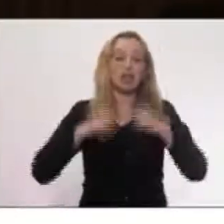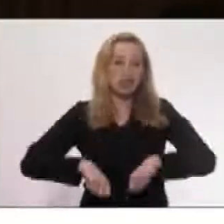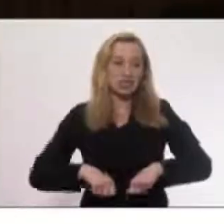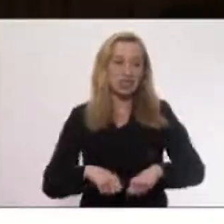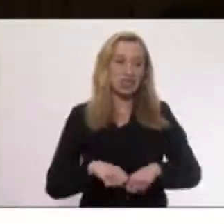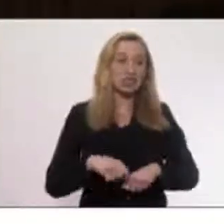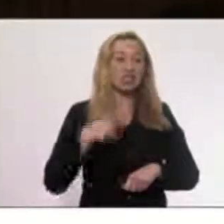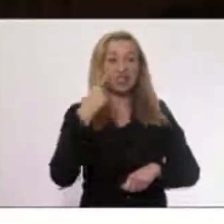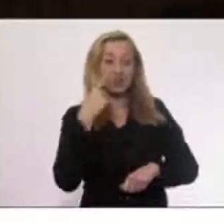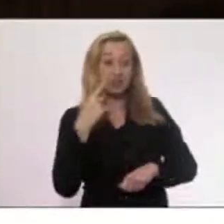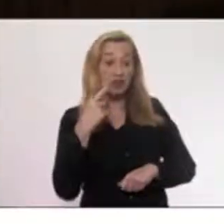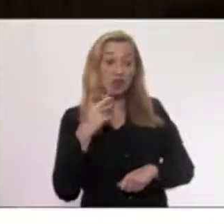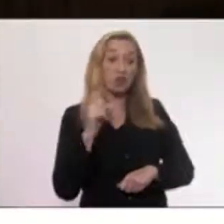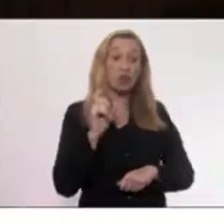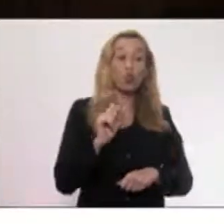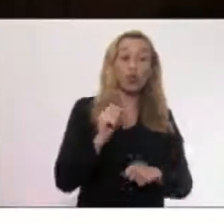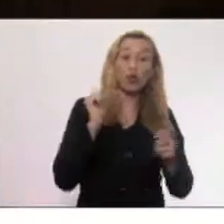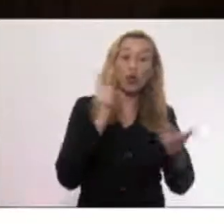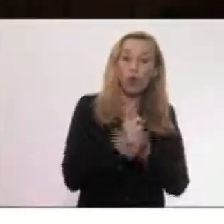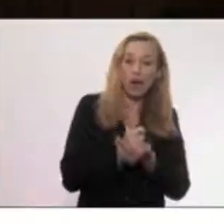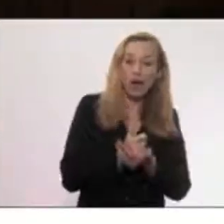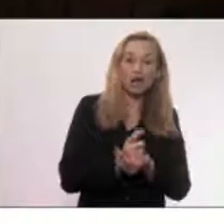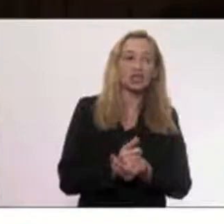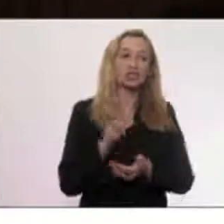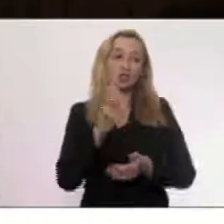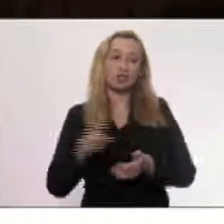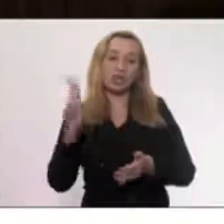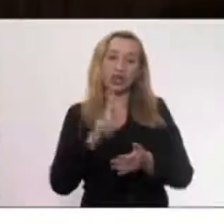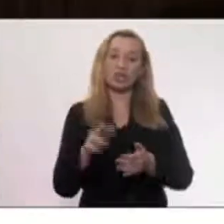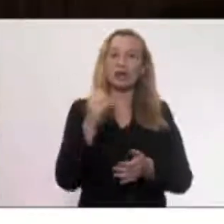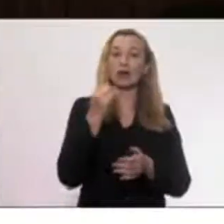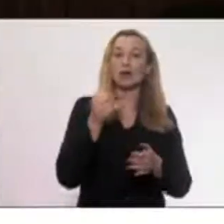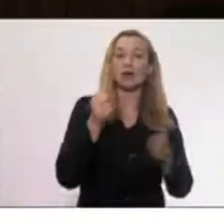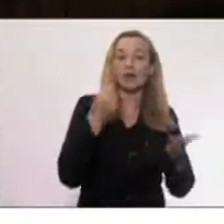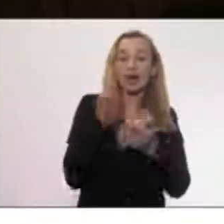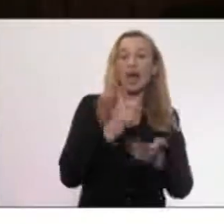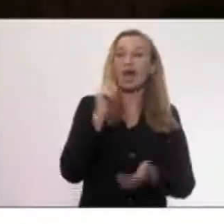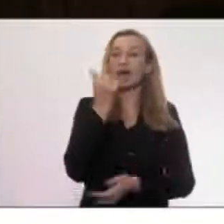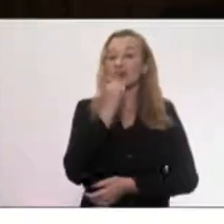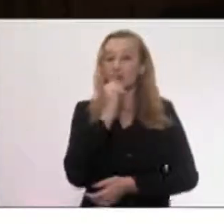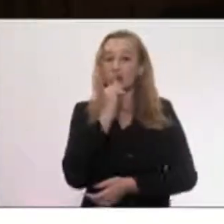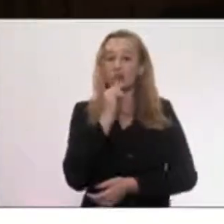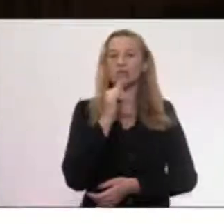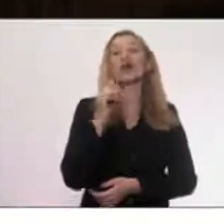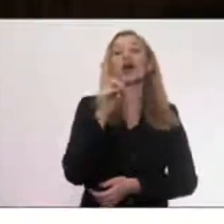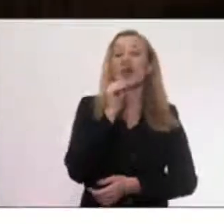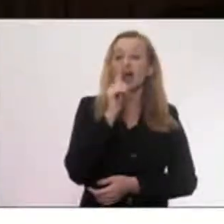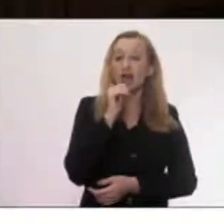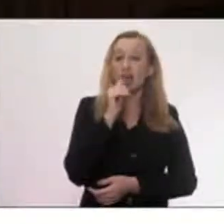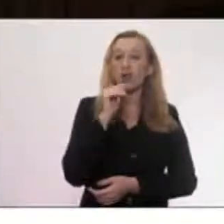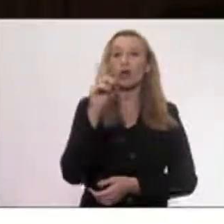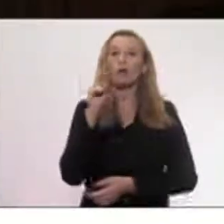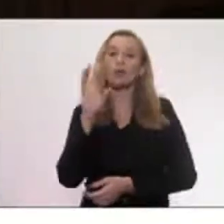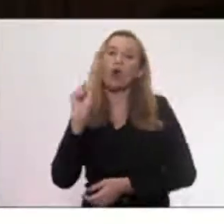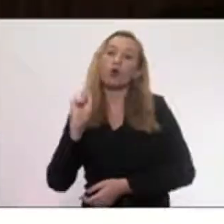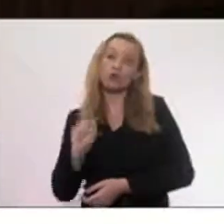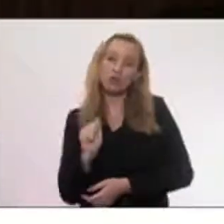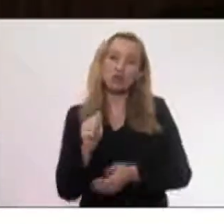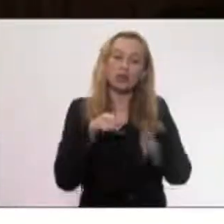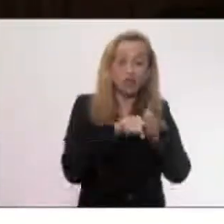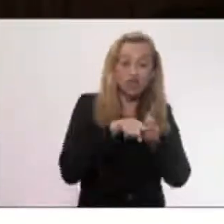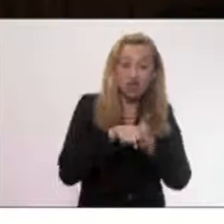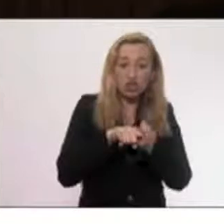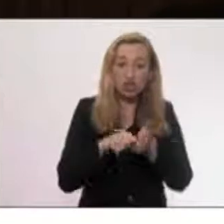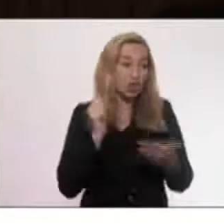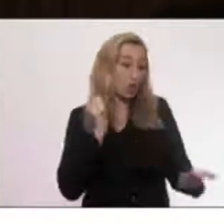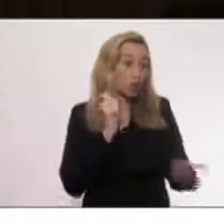aonde investir, elas são utilizadas para contas de luz, de água, as bolsas acadêmicas, insumos de pesquisa,